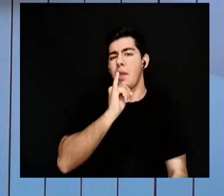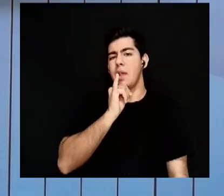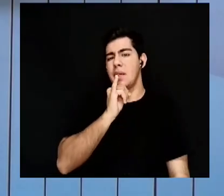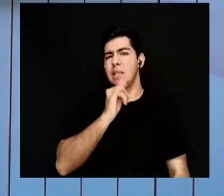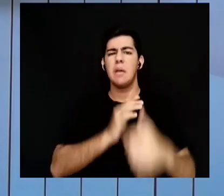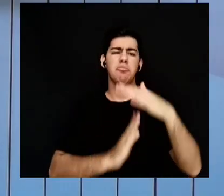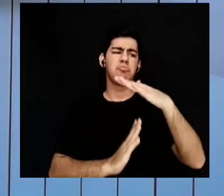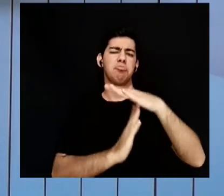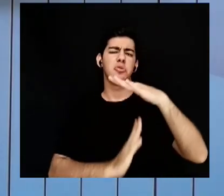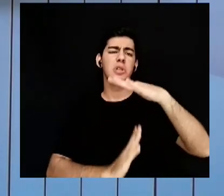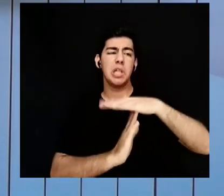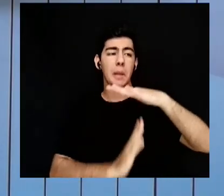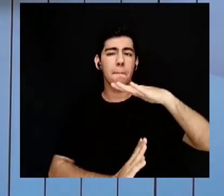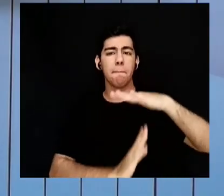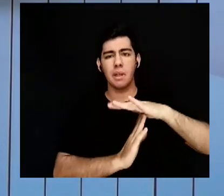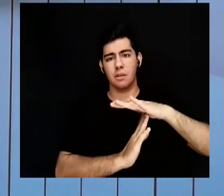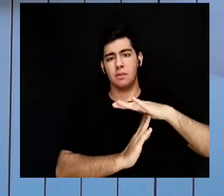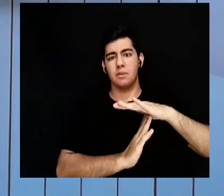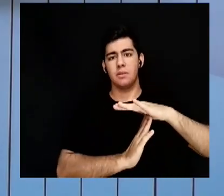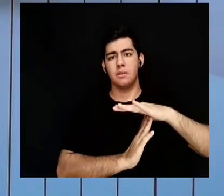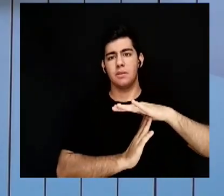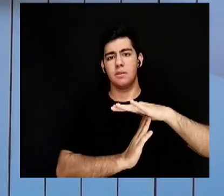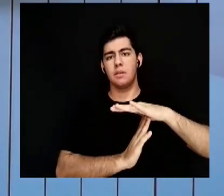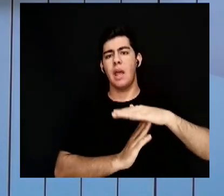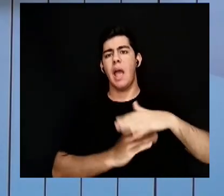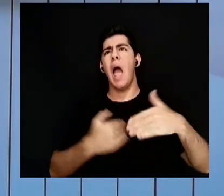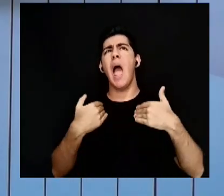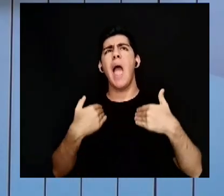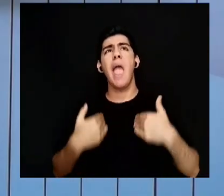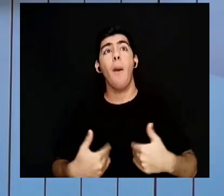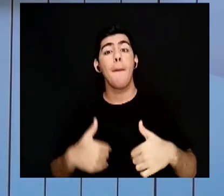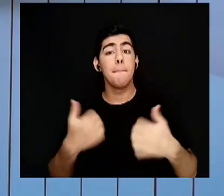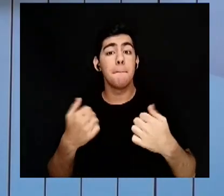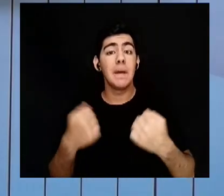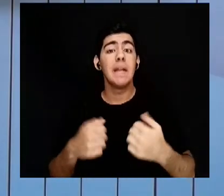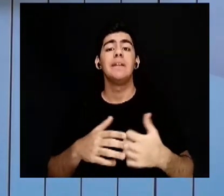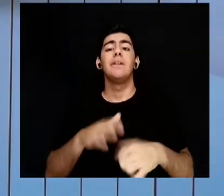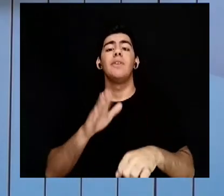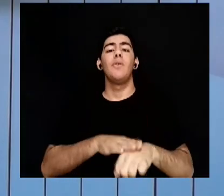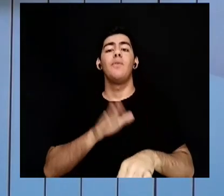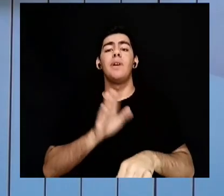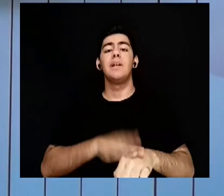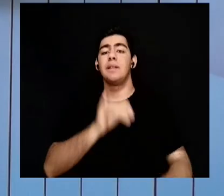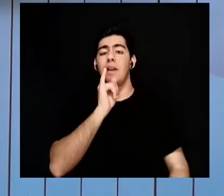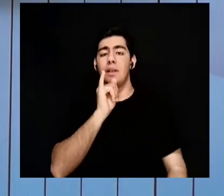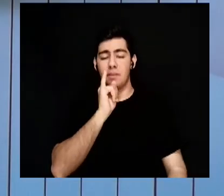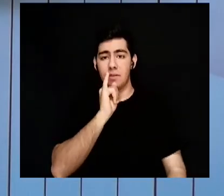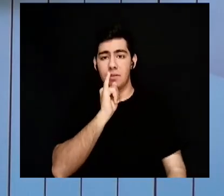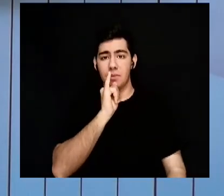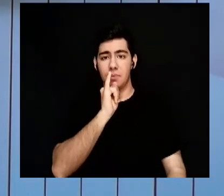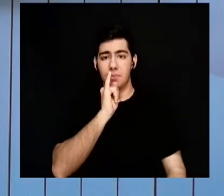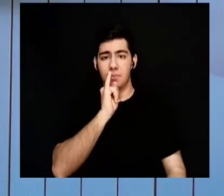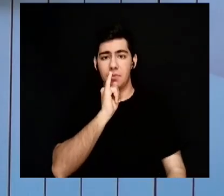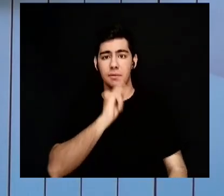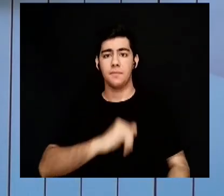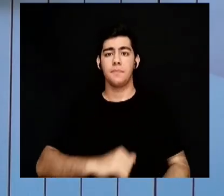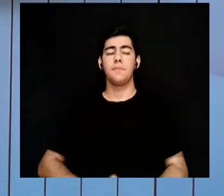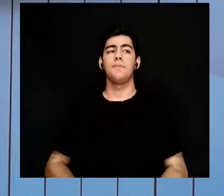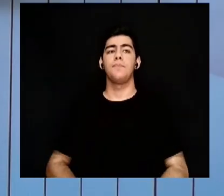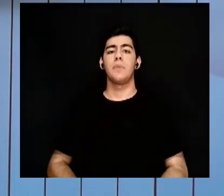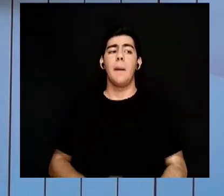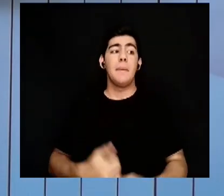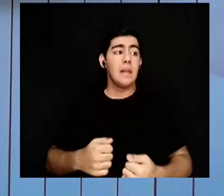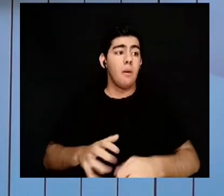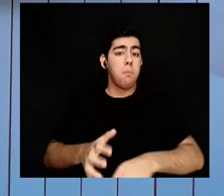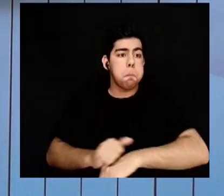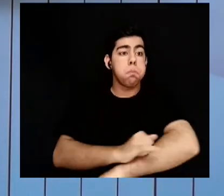isso, engordar mais alguns quilos para que o meu doutor me libere, para que eu possa fazer uma cirurgia bariátrica, por exemplo, né? Como